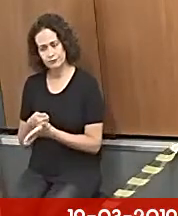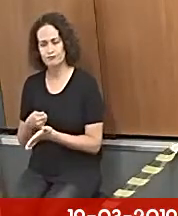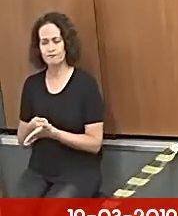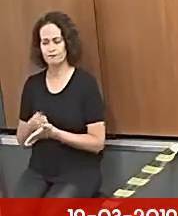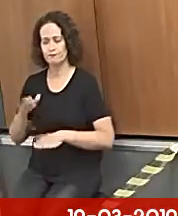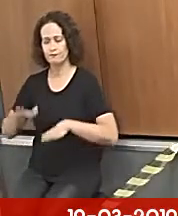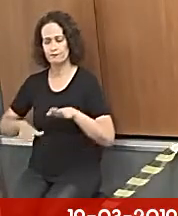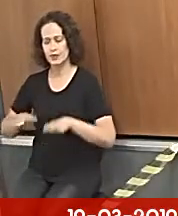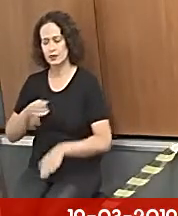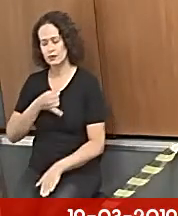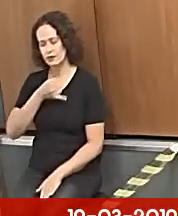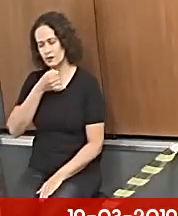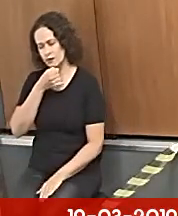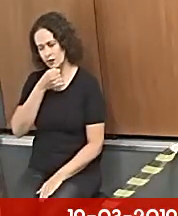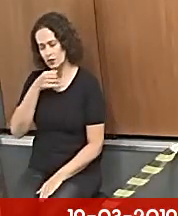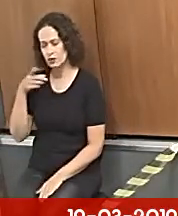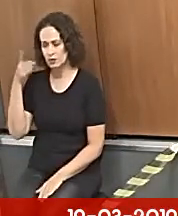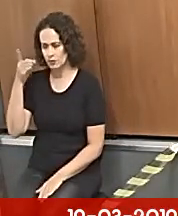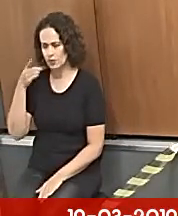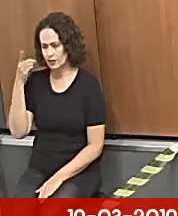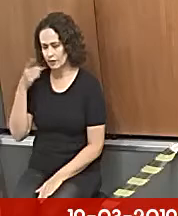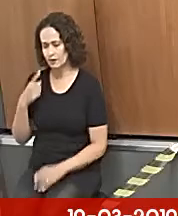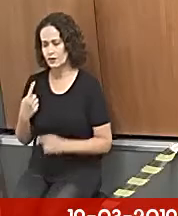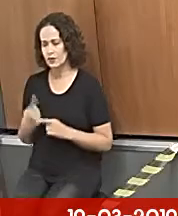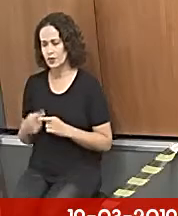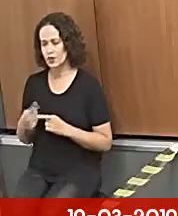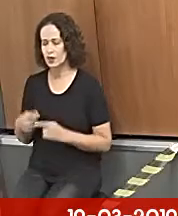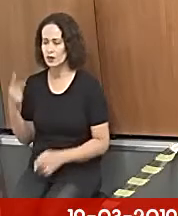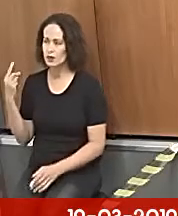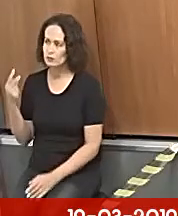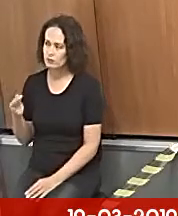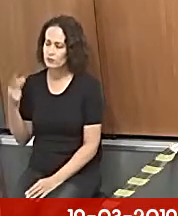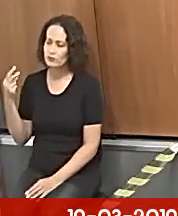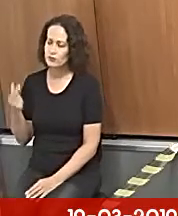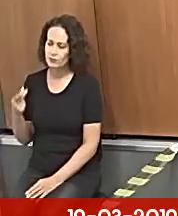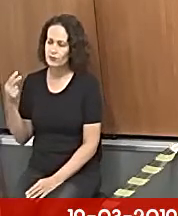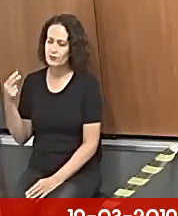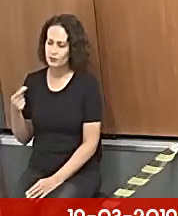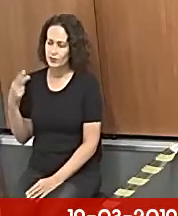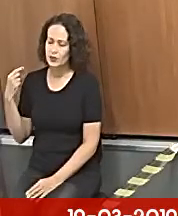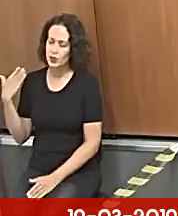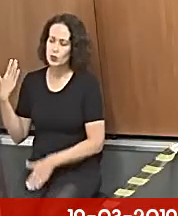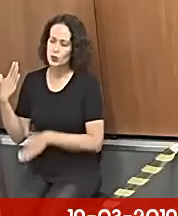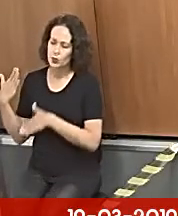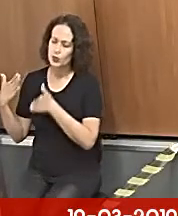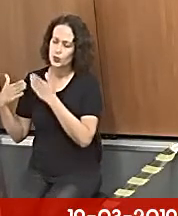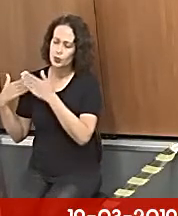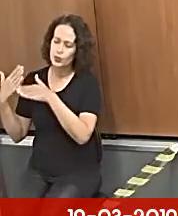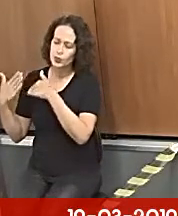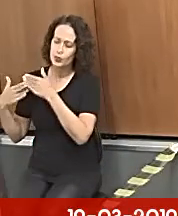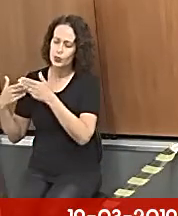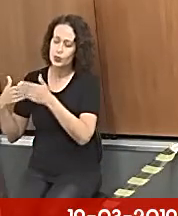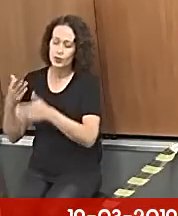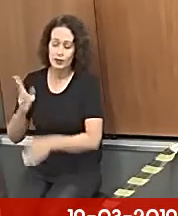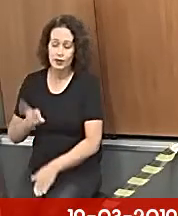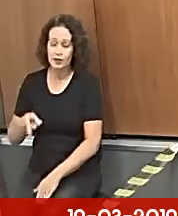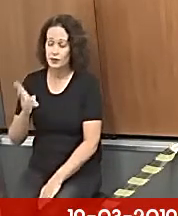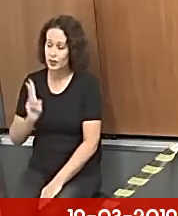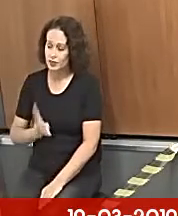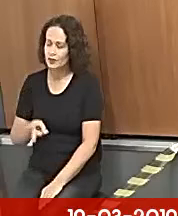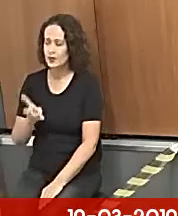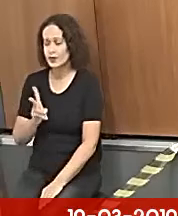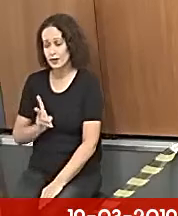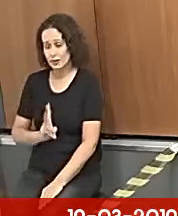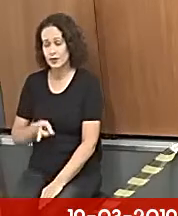sabe é deputado porque isso não é de hoje isso não é da minha idade foi lançado na época unidades e isso foi feito